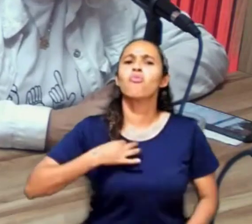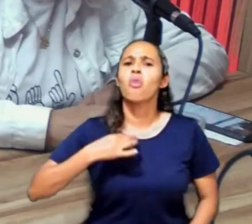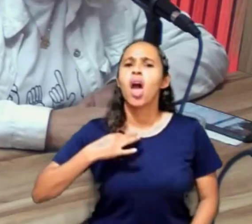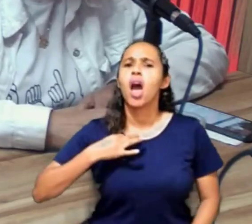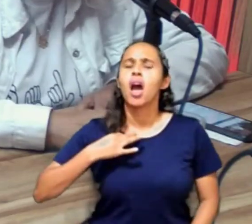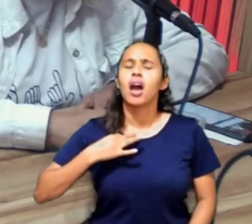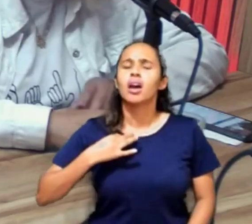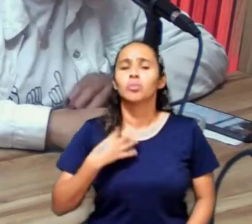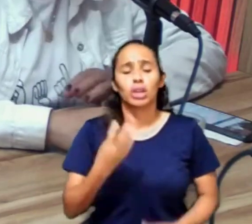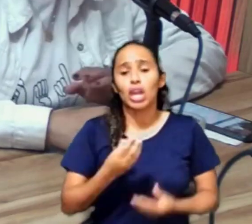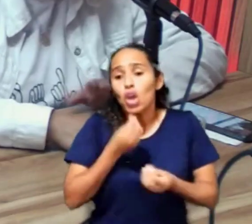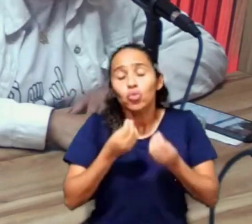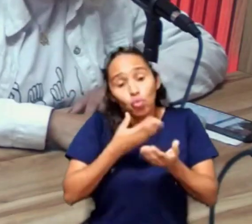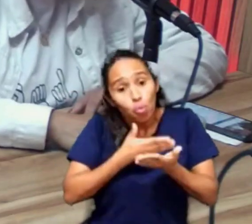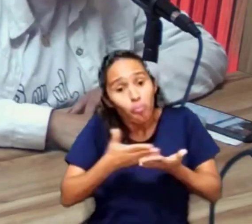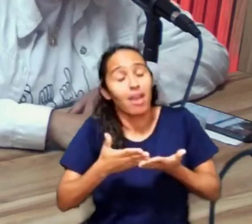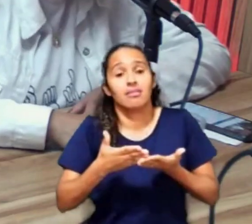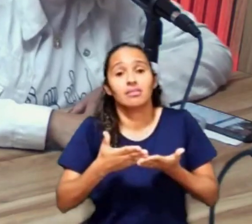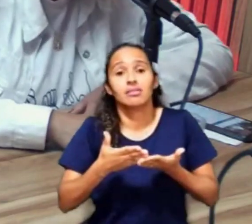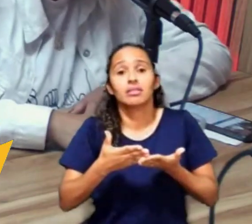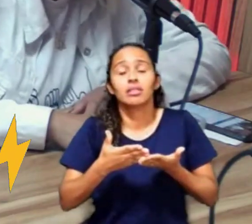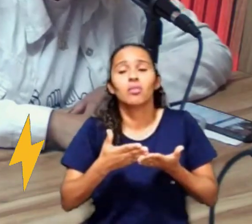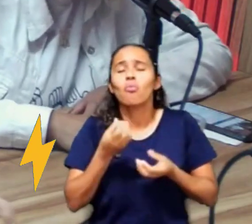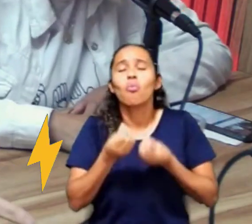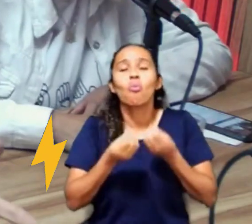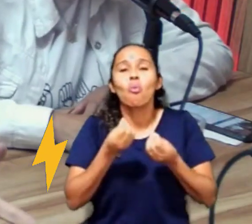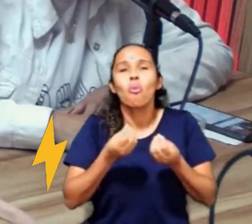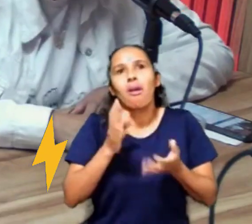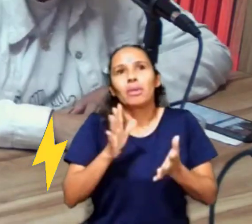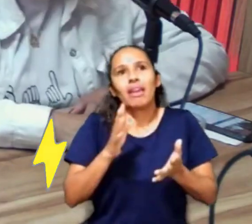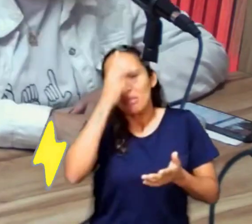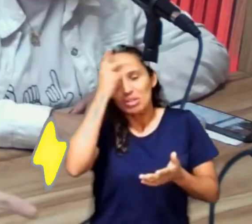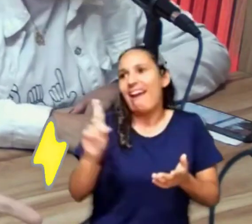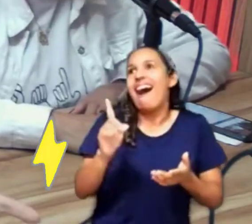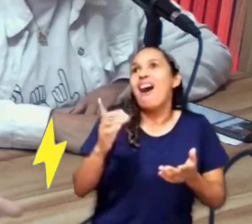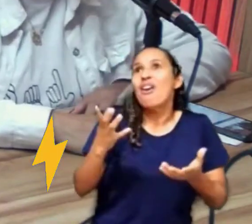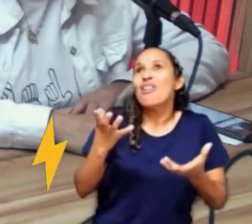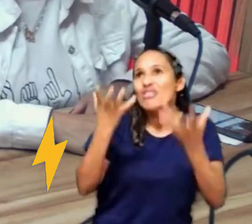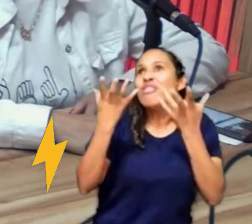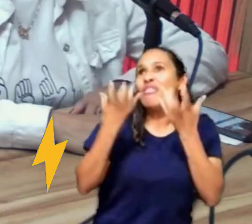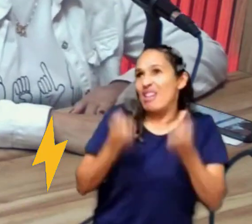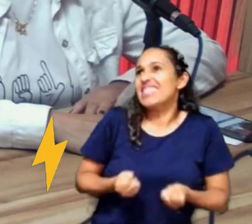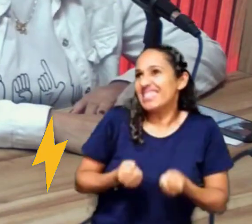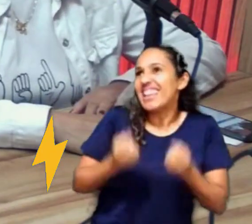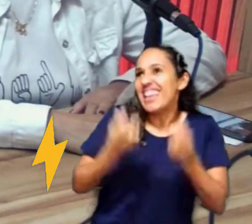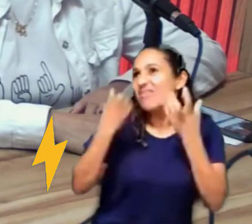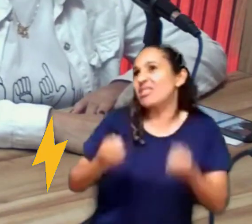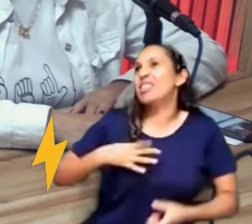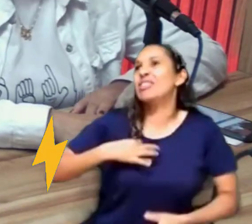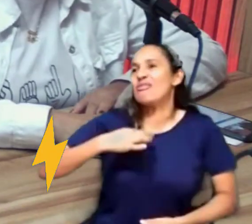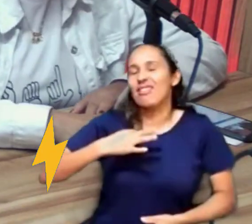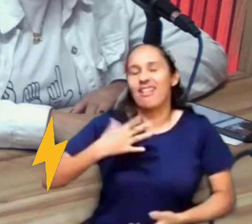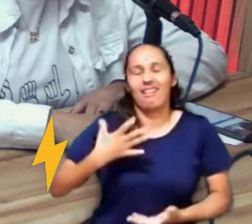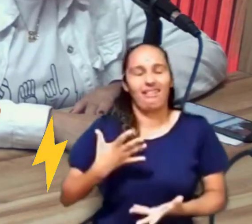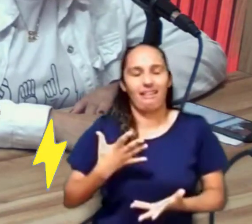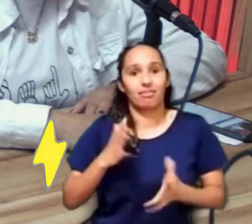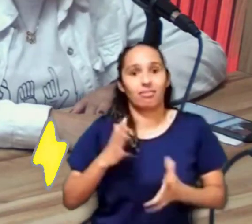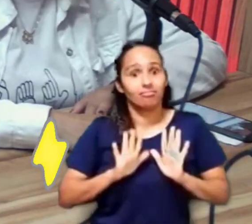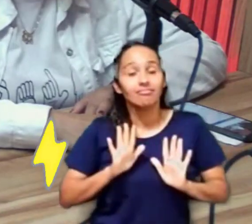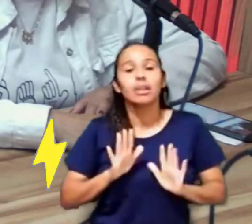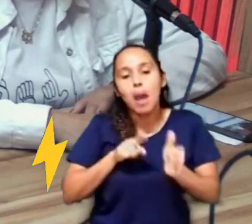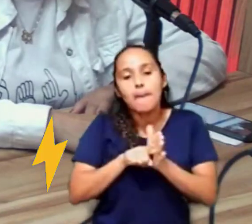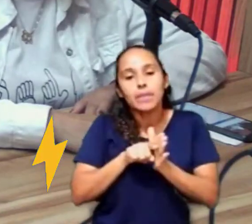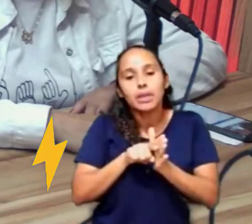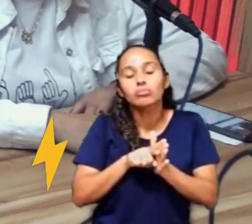um... Ninguém chega da noite e fala, hoje eu resolvi, É, acordei, é. vou ser voluntária. Eu fiz essa pergunta para poder mexer